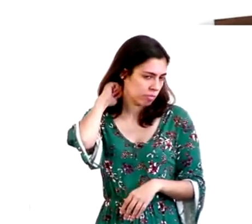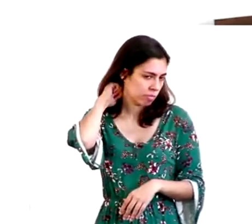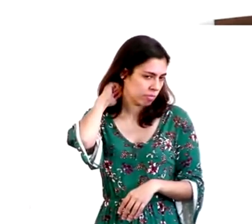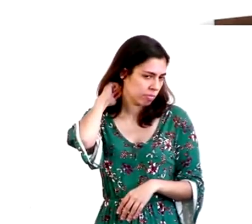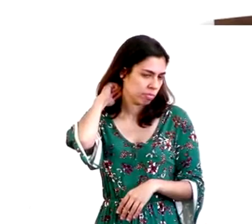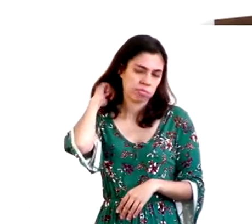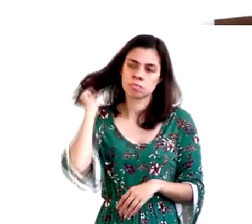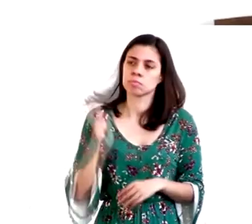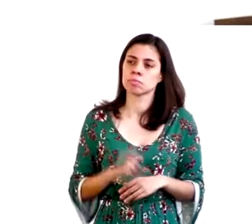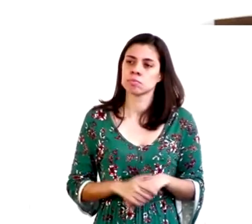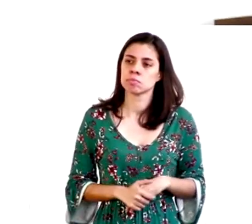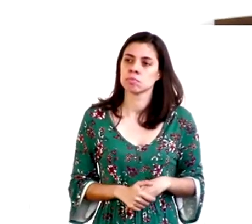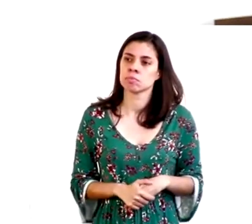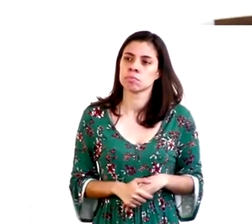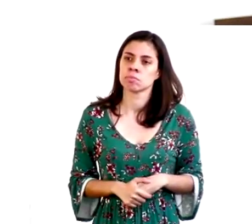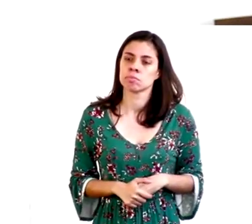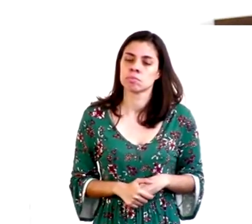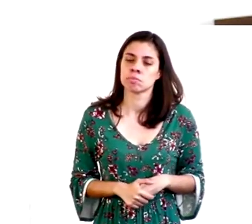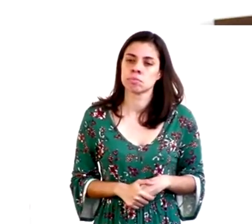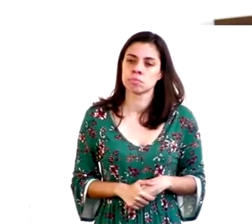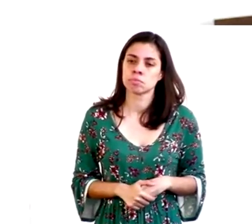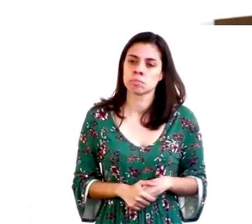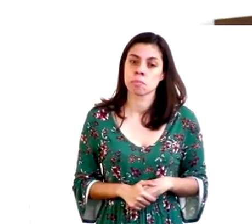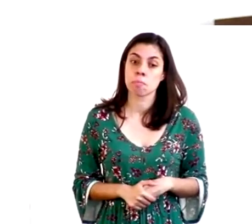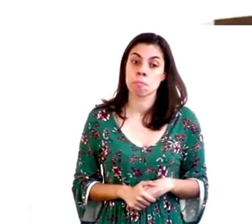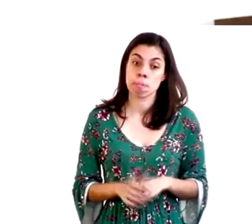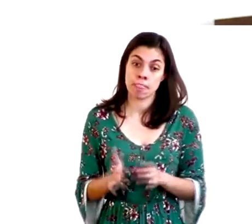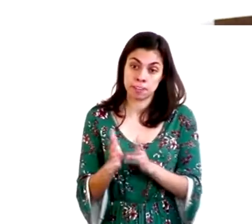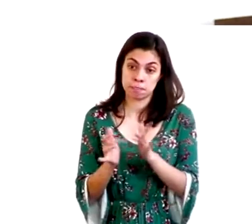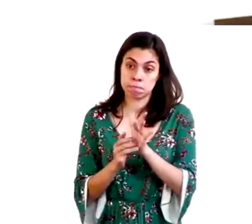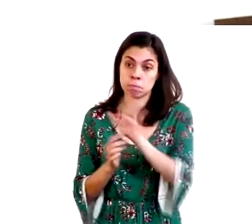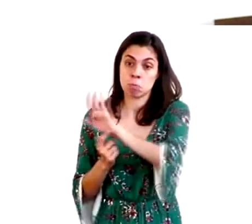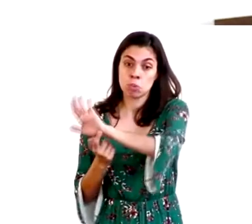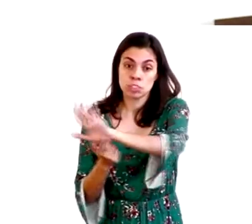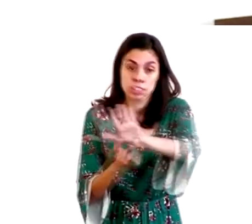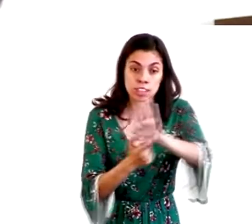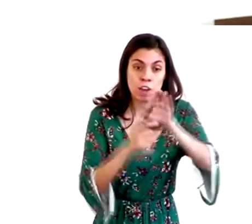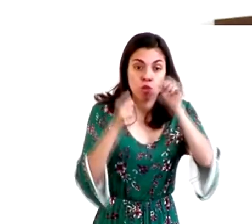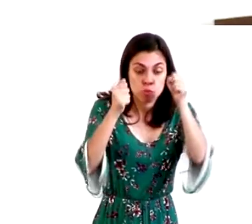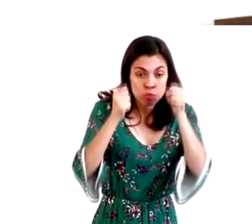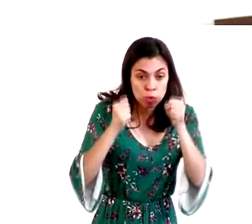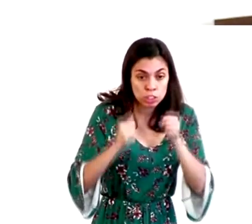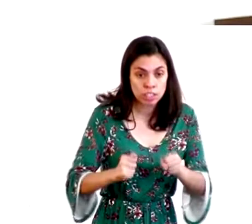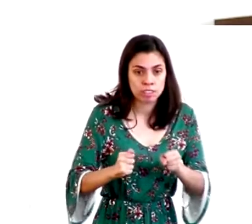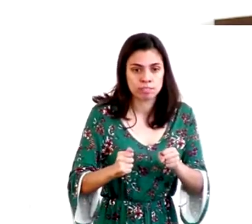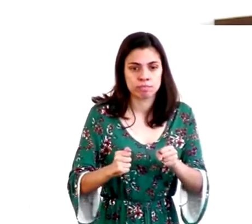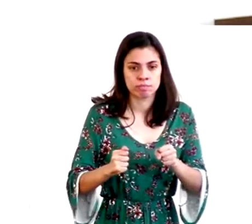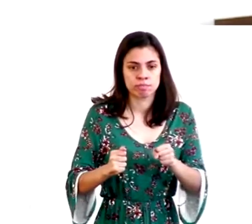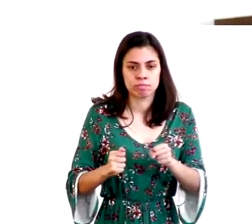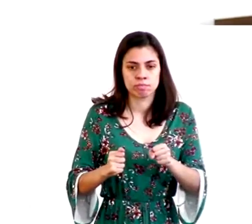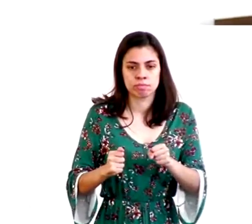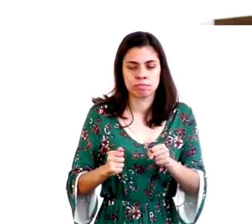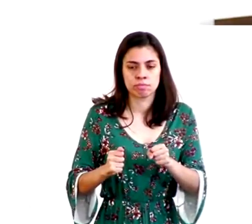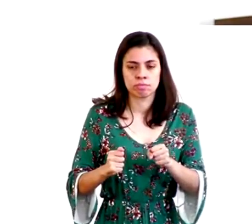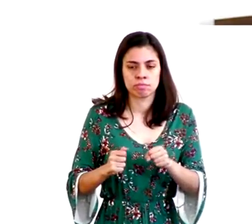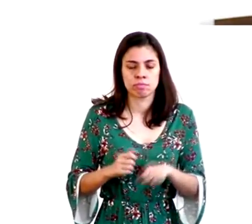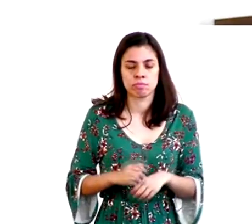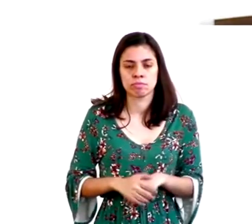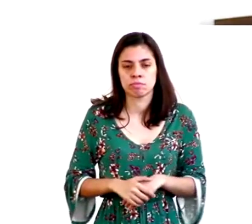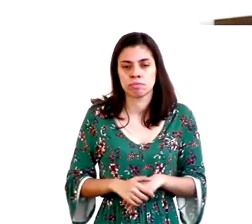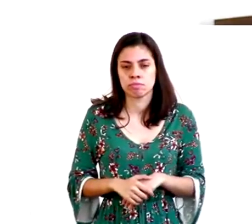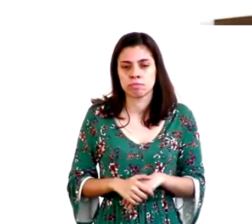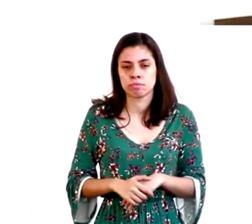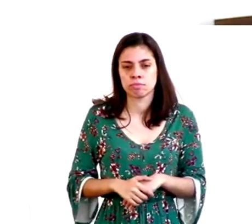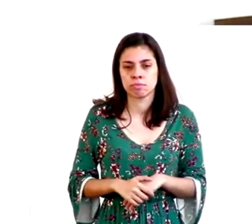esses flashes do poder de Deus, curando, expulsando demônios, não foi